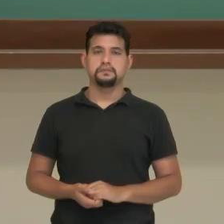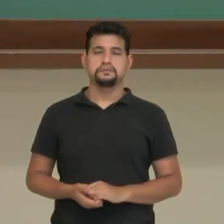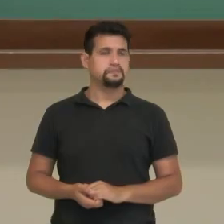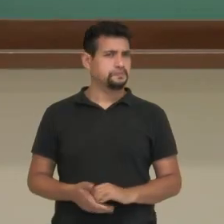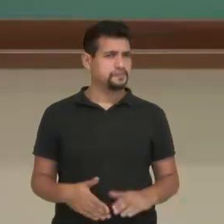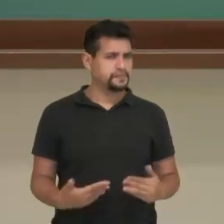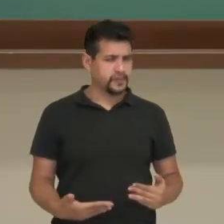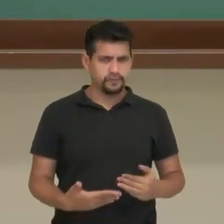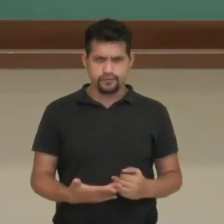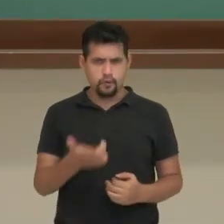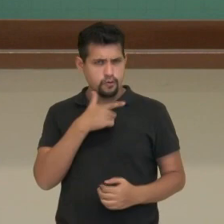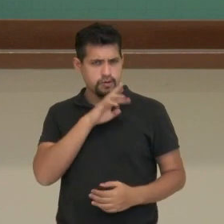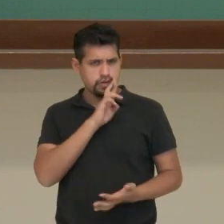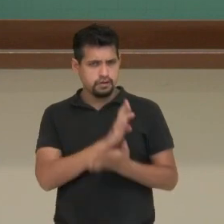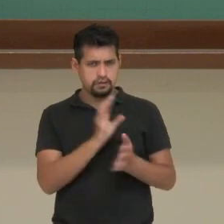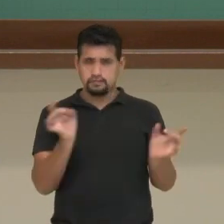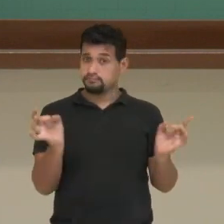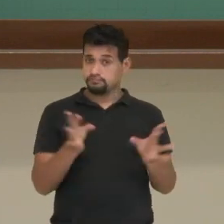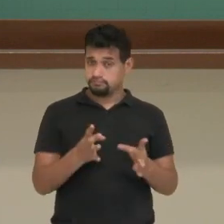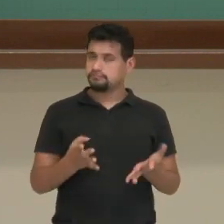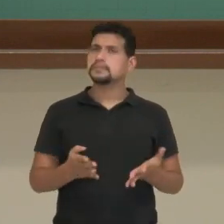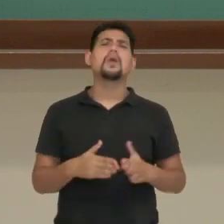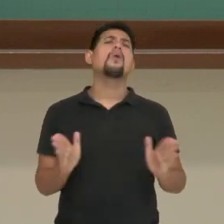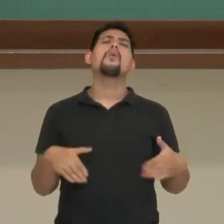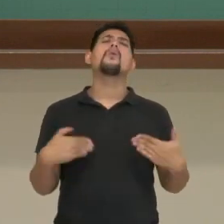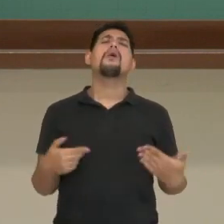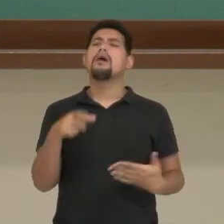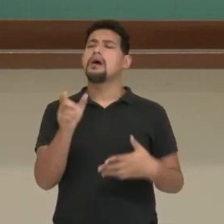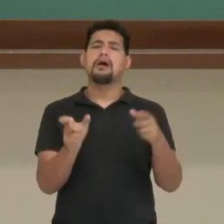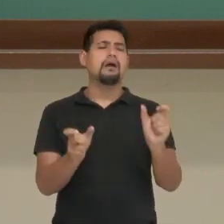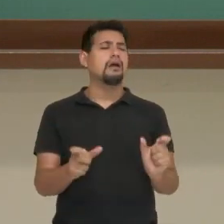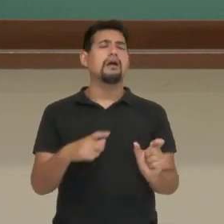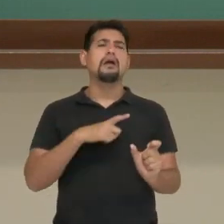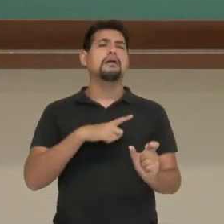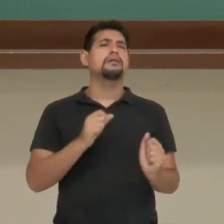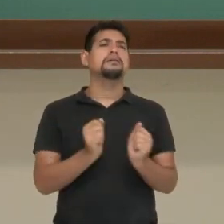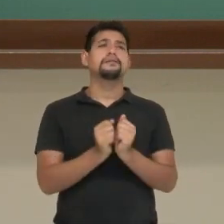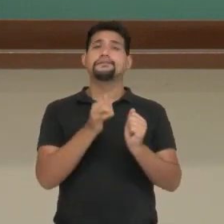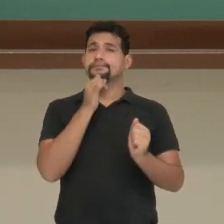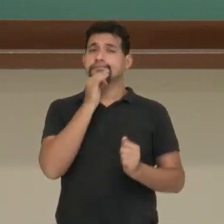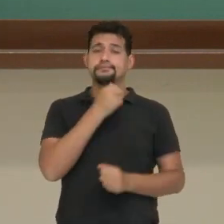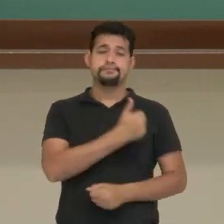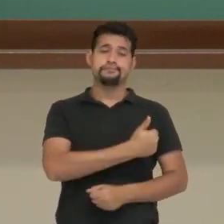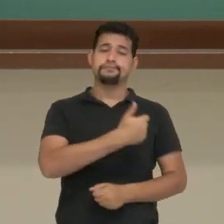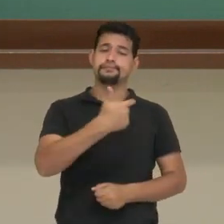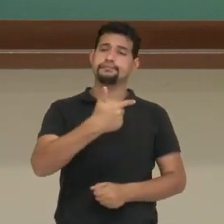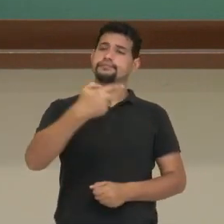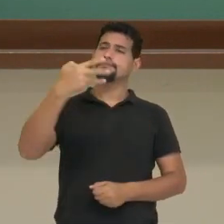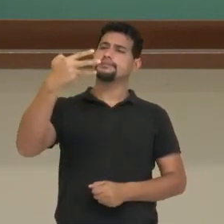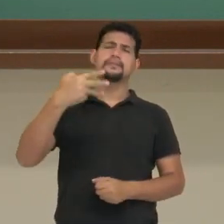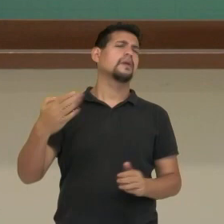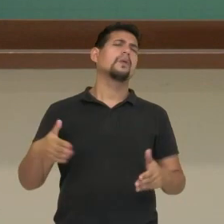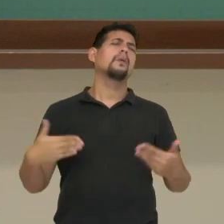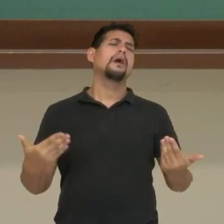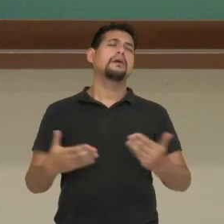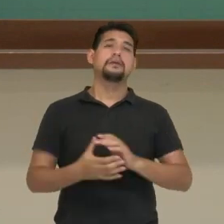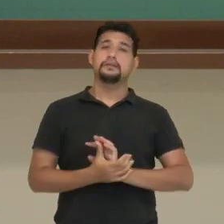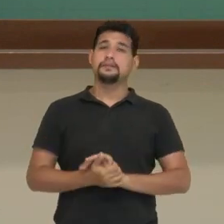Então, estudante, conseguiu chegar numa resposta? Quais as características que estariam presentes, por exemplo, no 1, no 2 e no